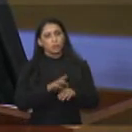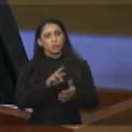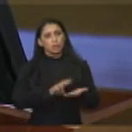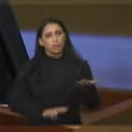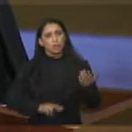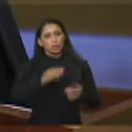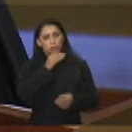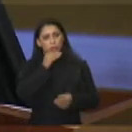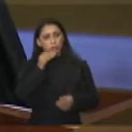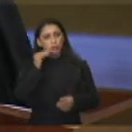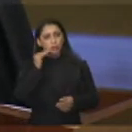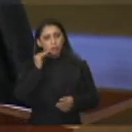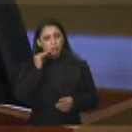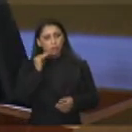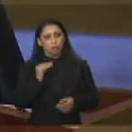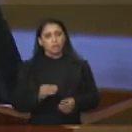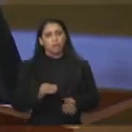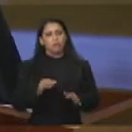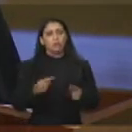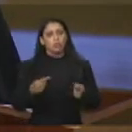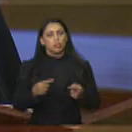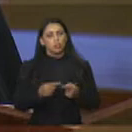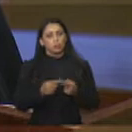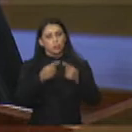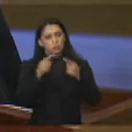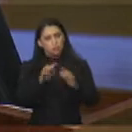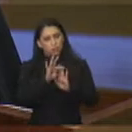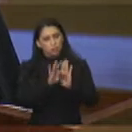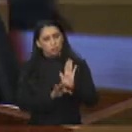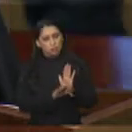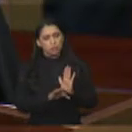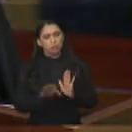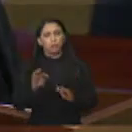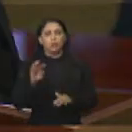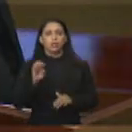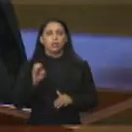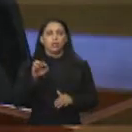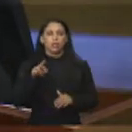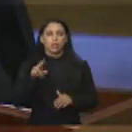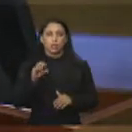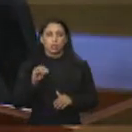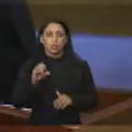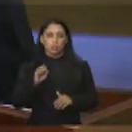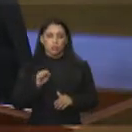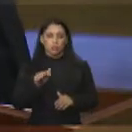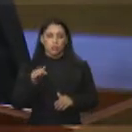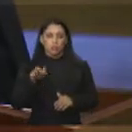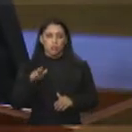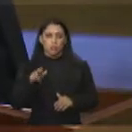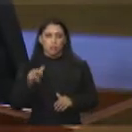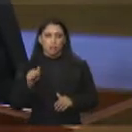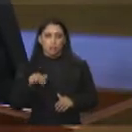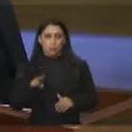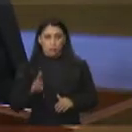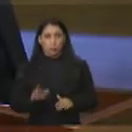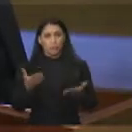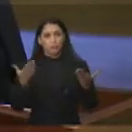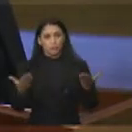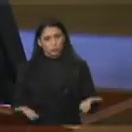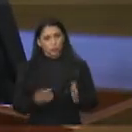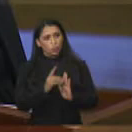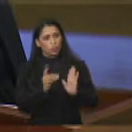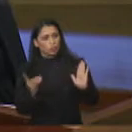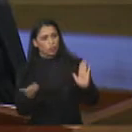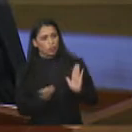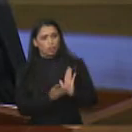Marco Aurélio, redator para acórdão ministro Eros Grau. No presente caso, é evidente que o decreto